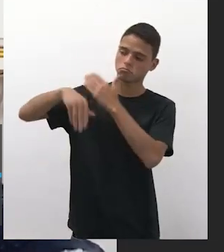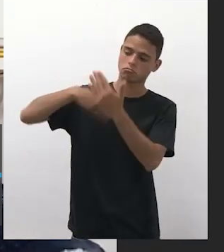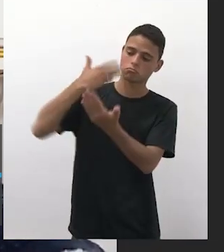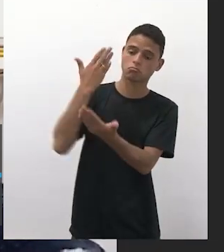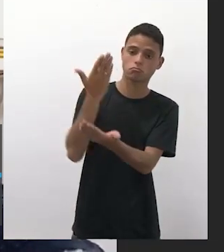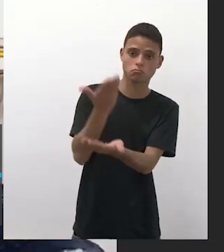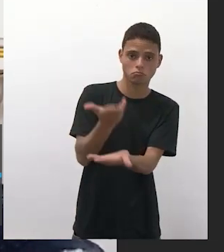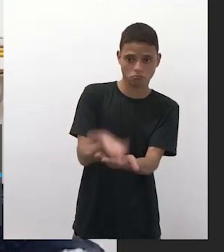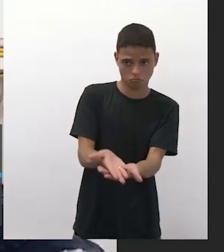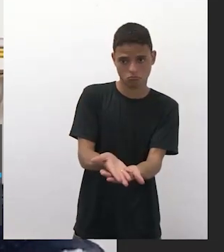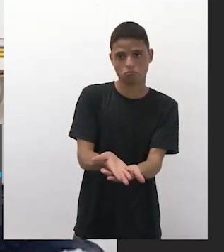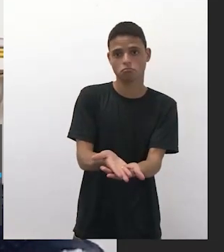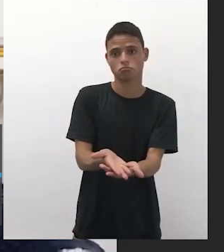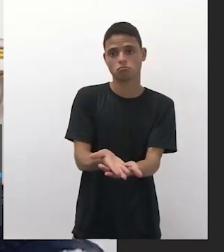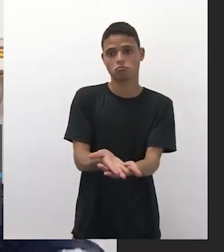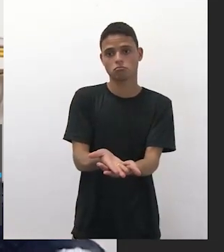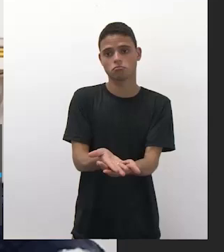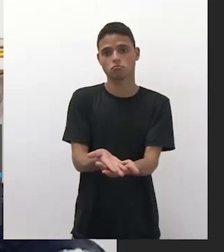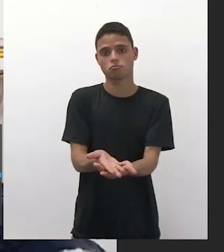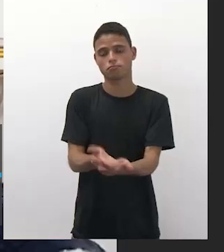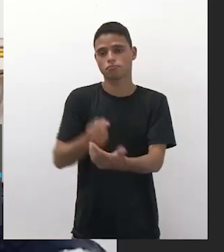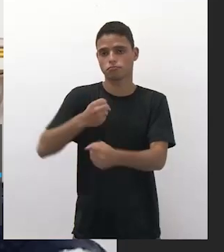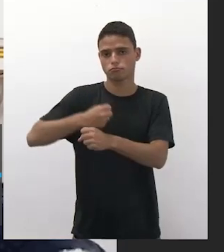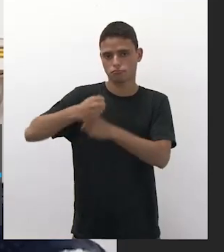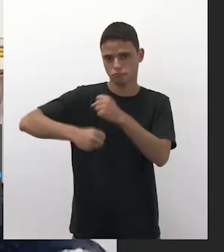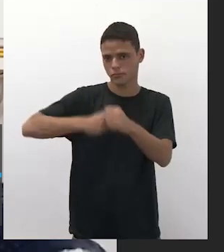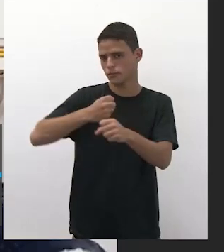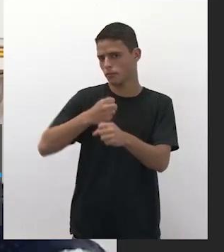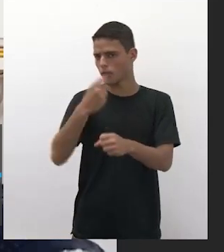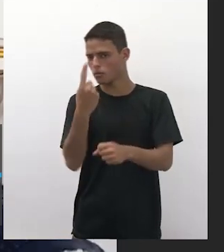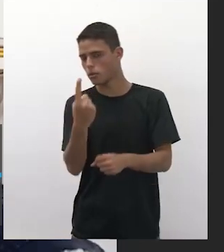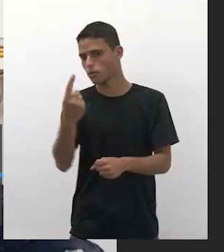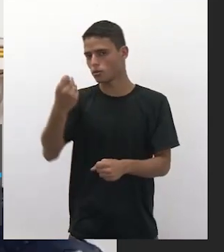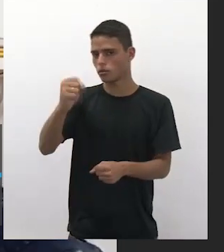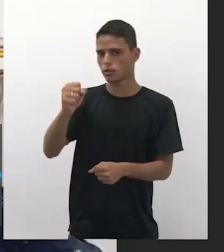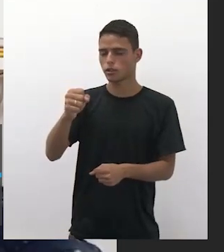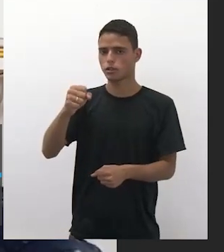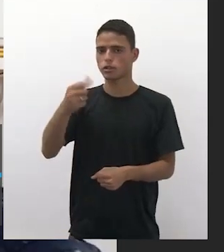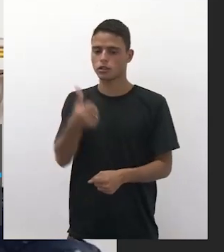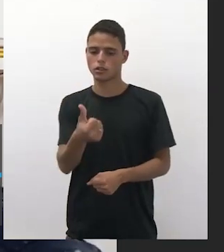letivo de 1987, que foi o ano seguinte,